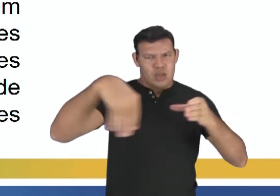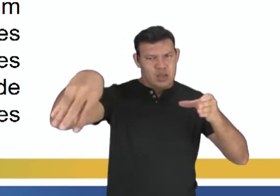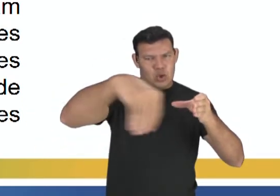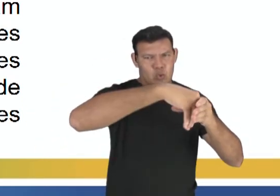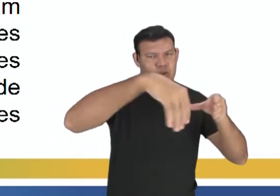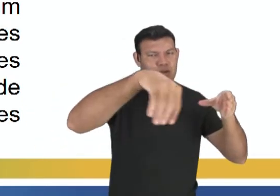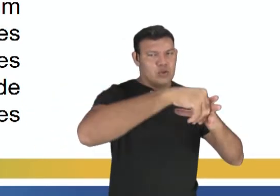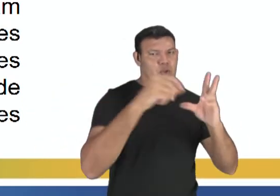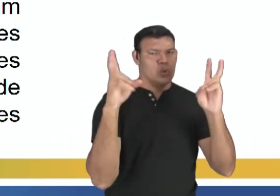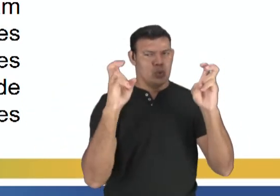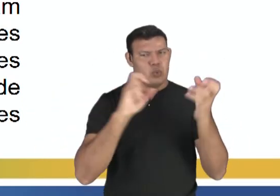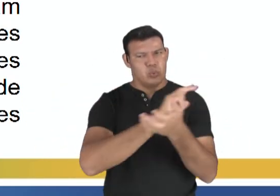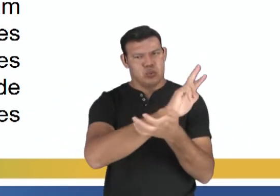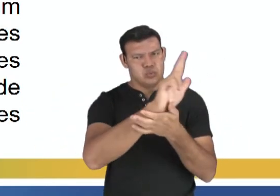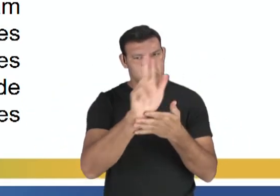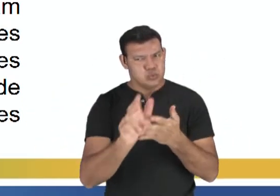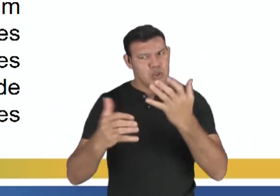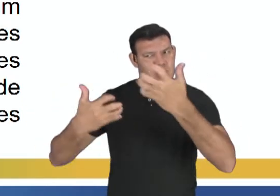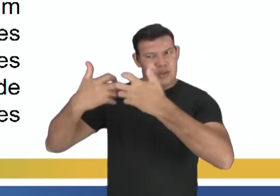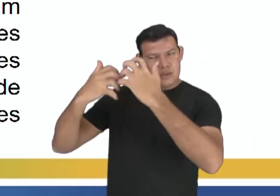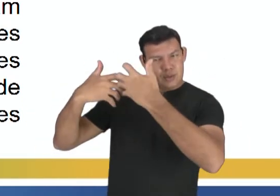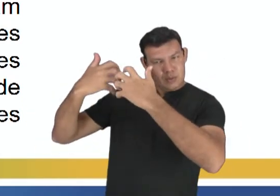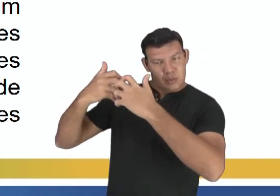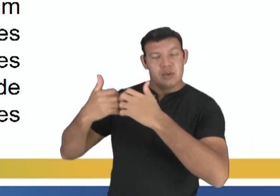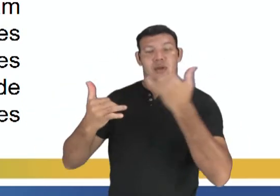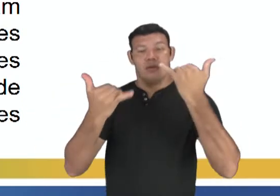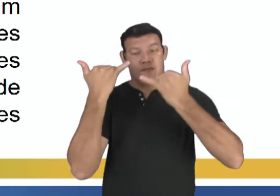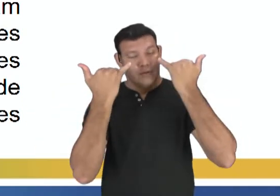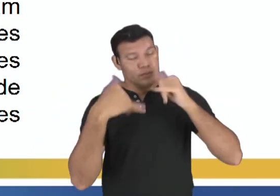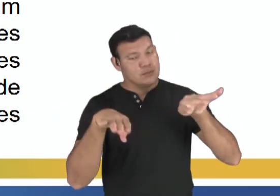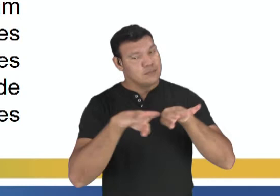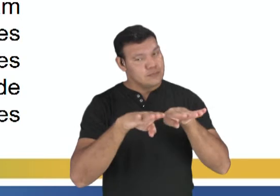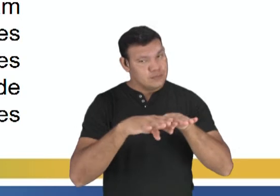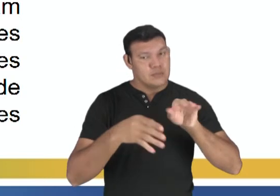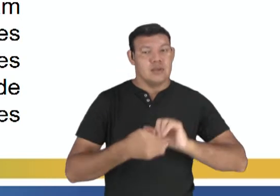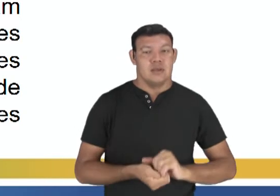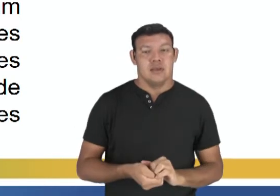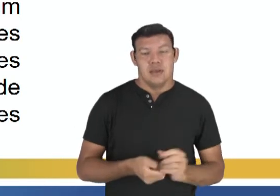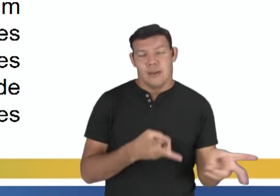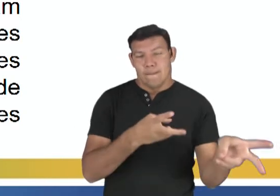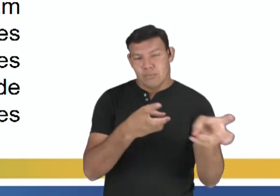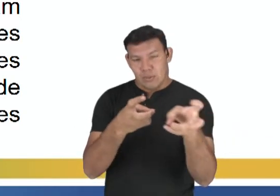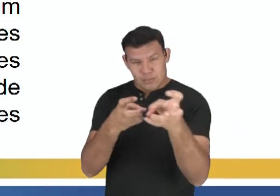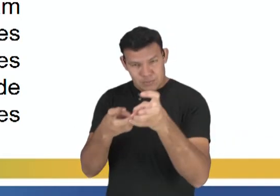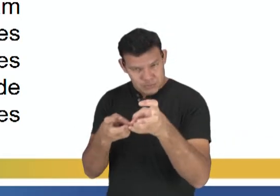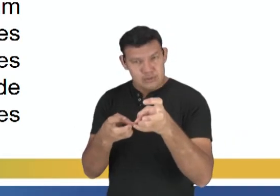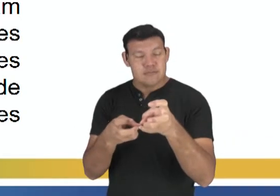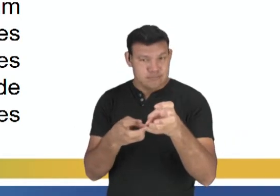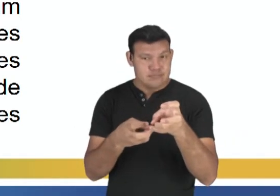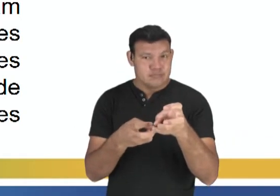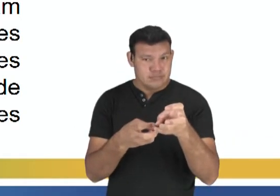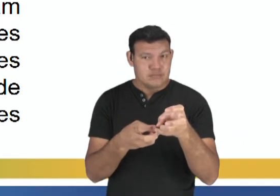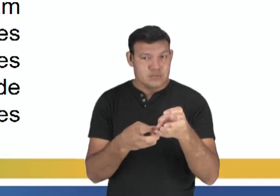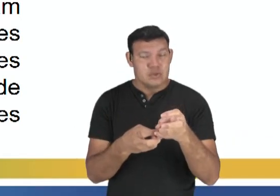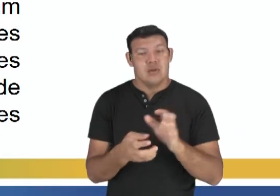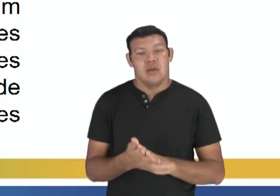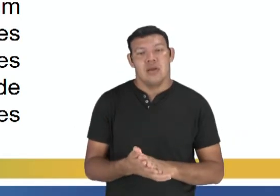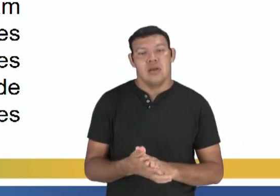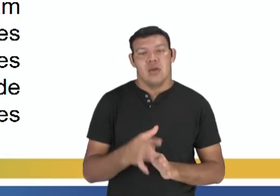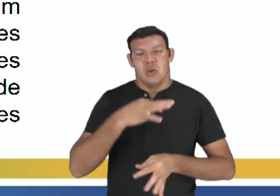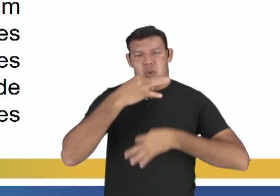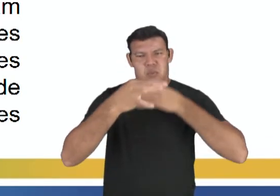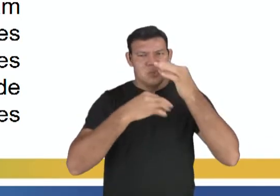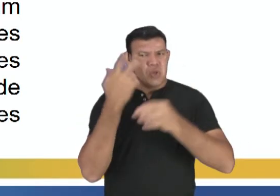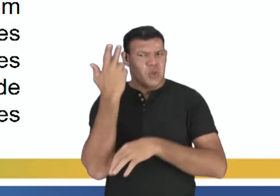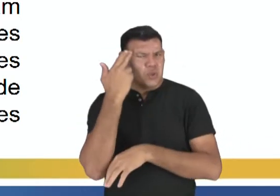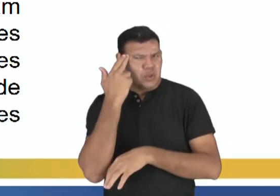que trazem a reflexão e a informação. Aí nós podemos perceber que aquilo que nós temos o senso comum de